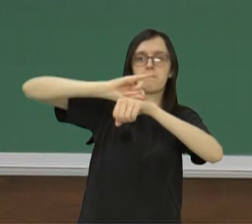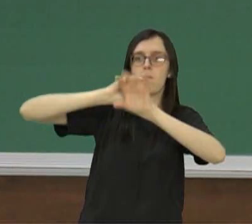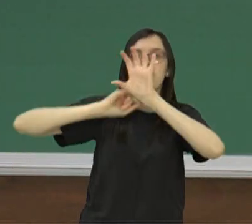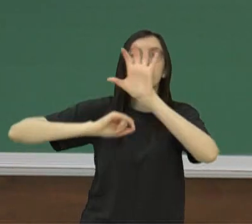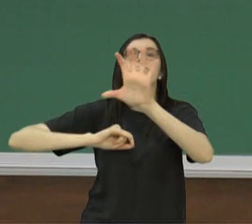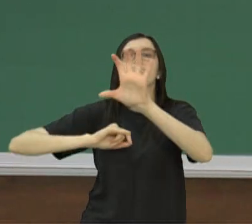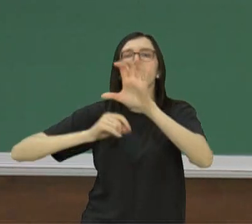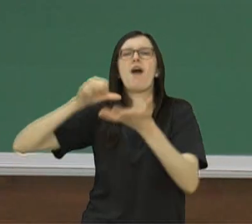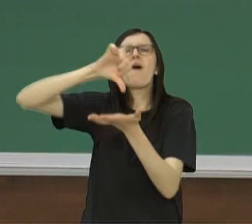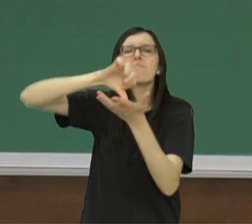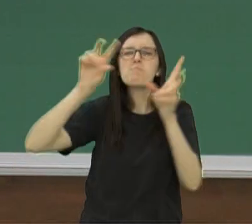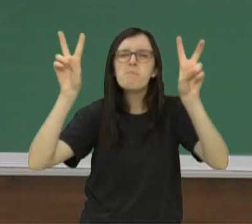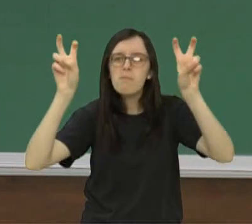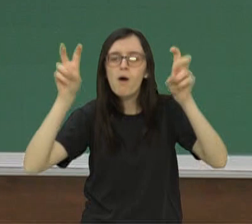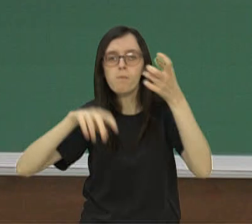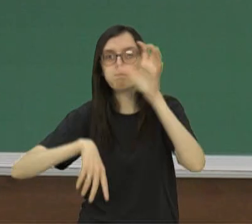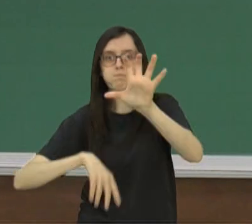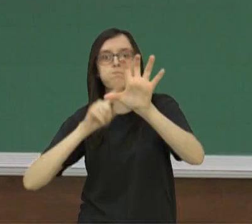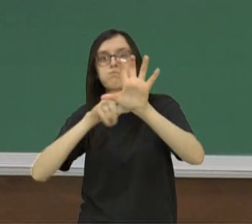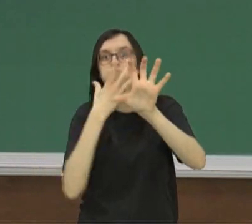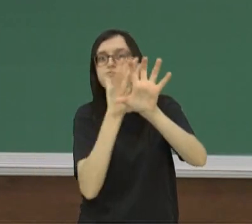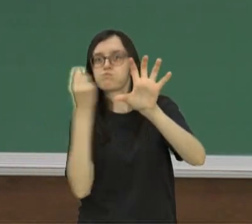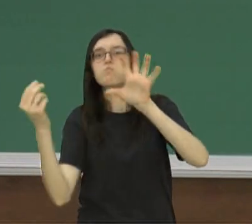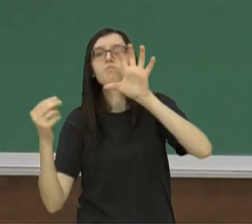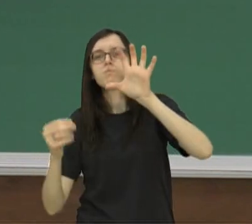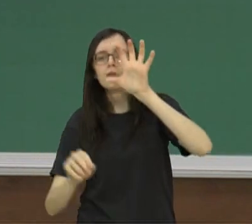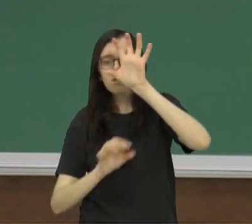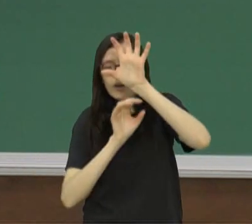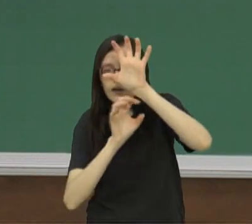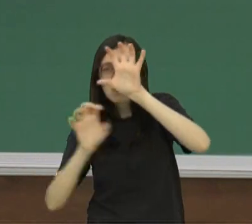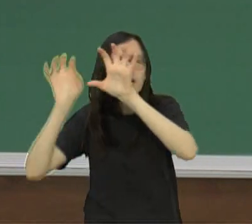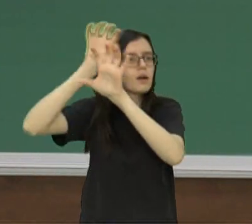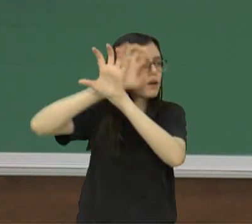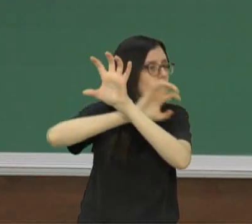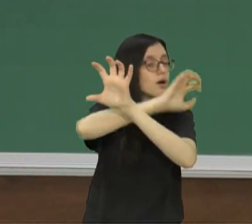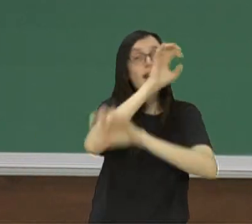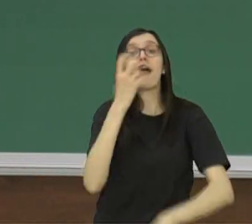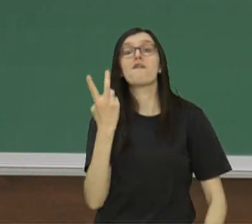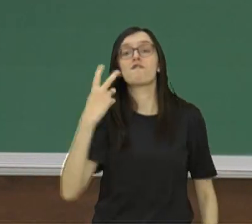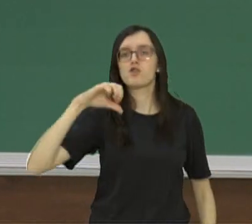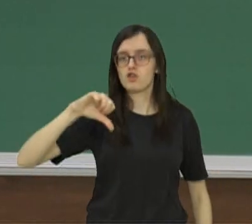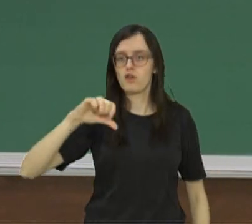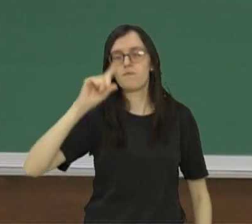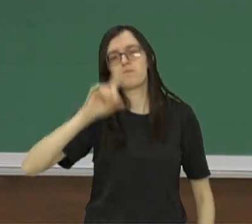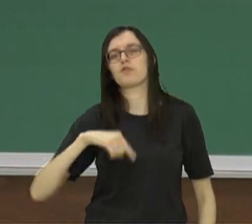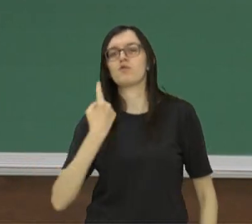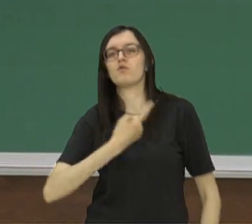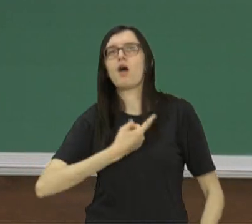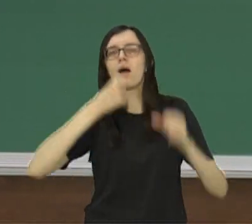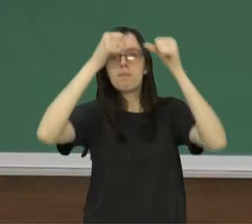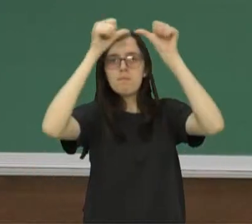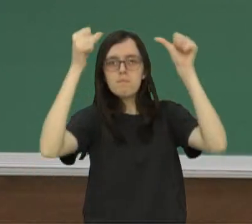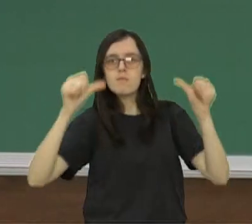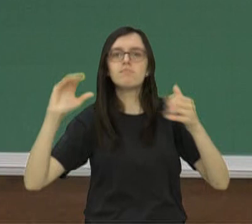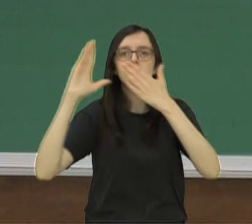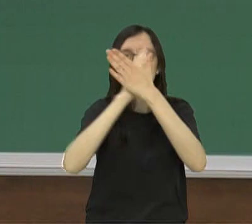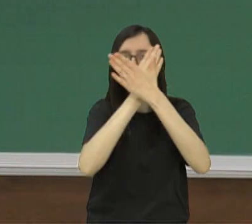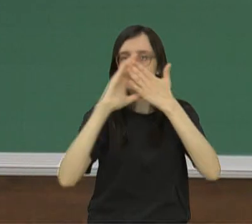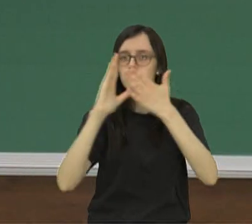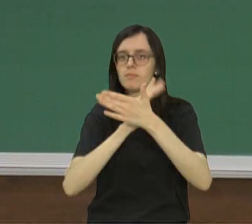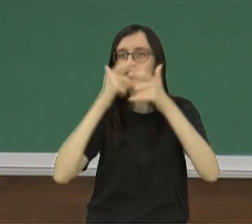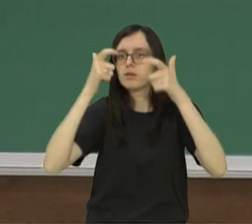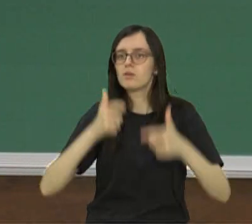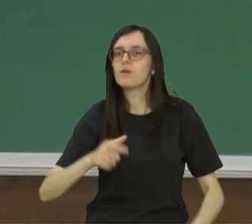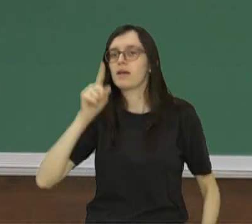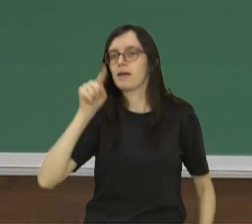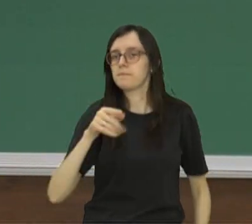maior diversidade de serviços, certo? Então, esse seria o nosso mapa aí, a divisão das regiões